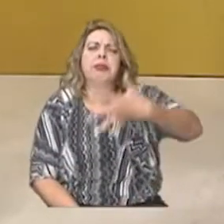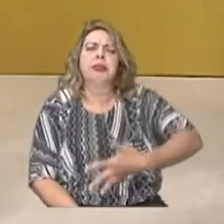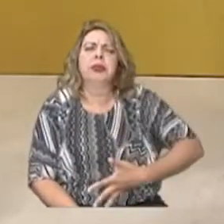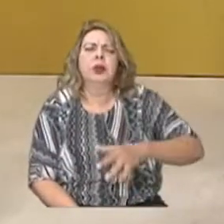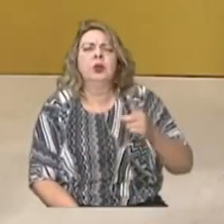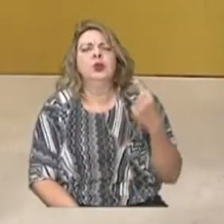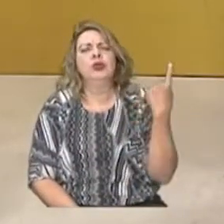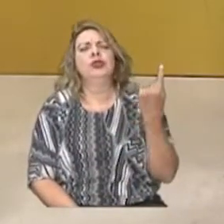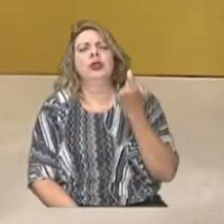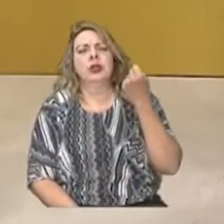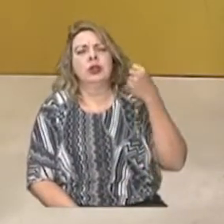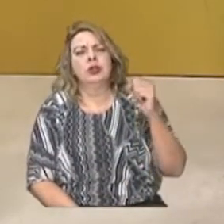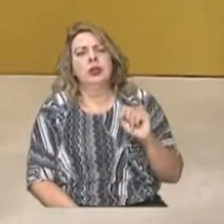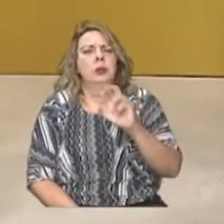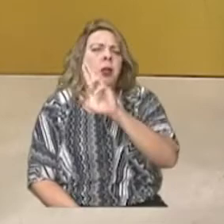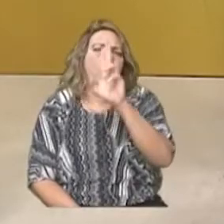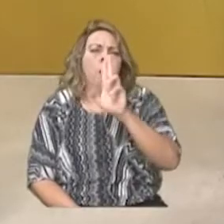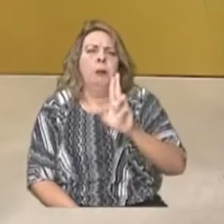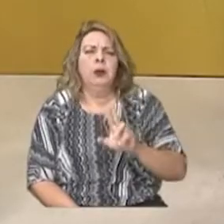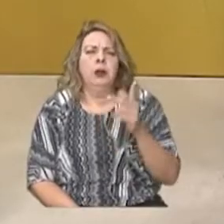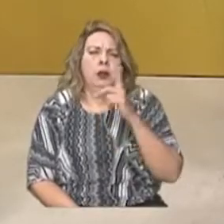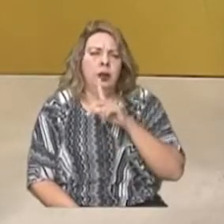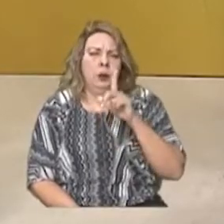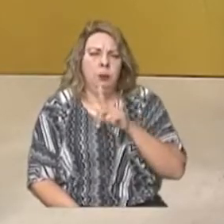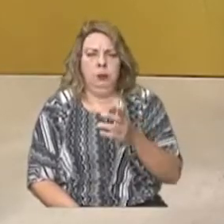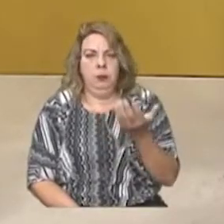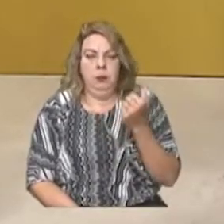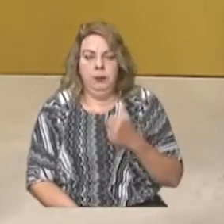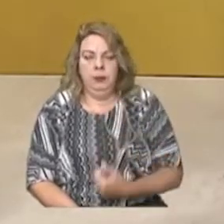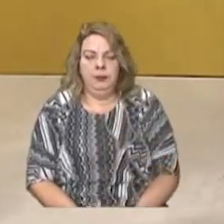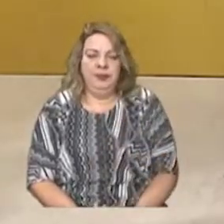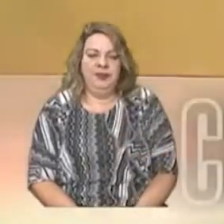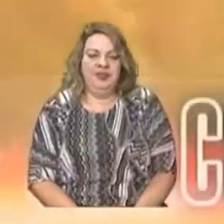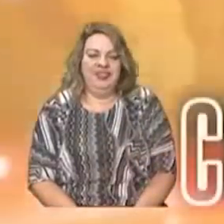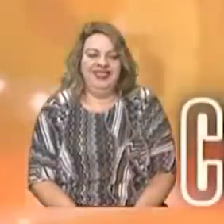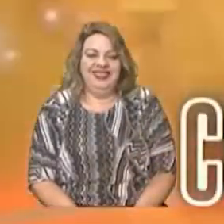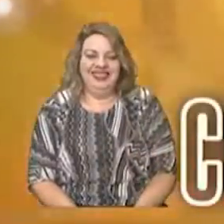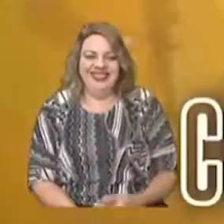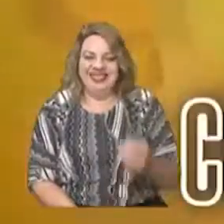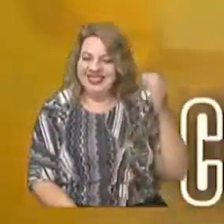sorrindo à toa como contemplado do Gira Sergipe. Vamos lá.